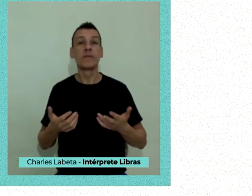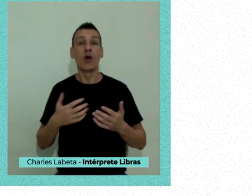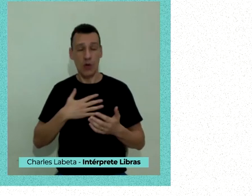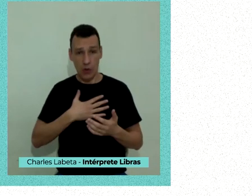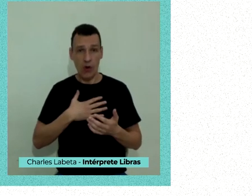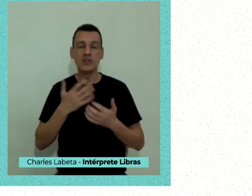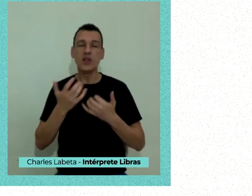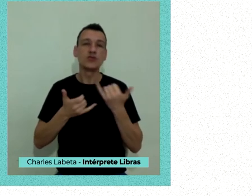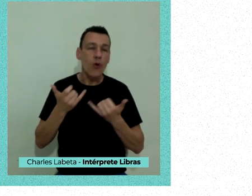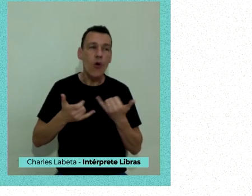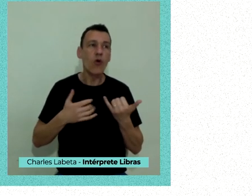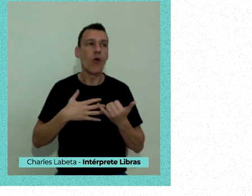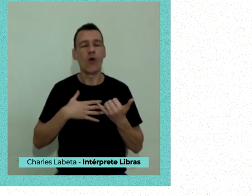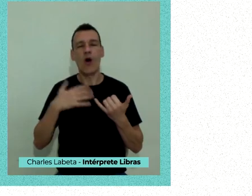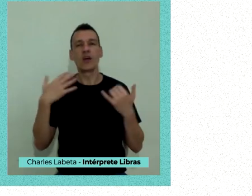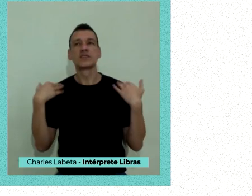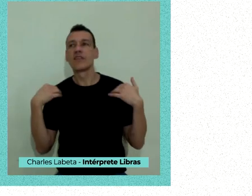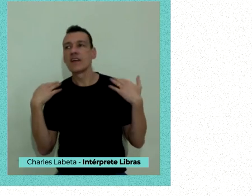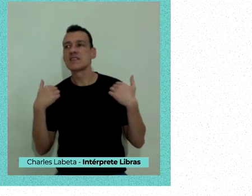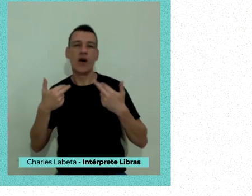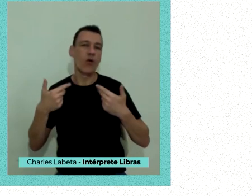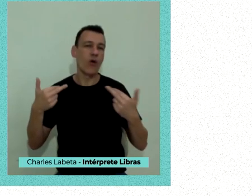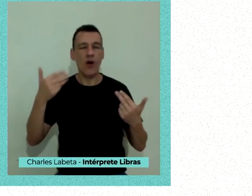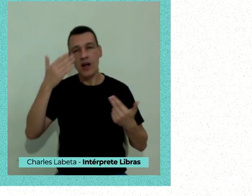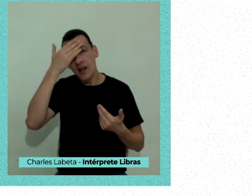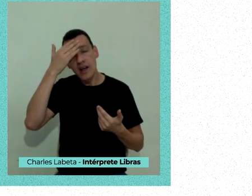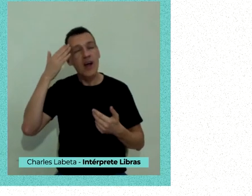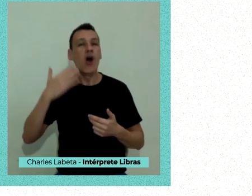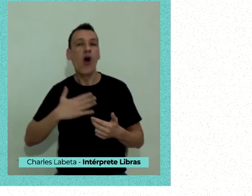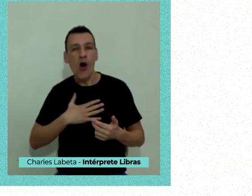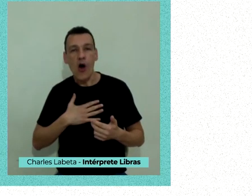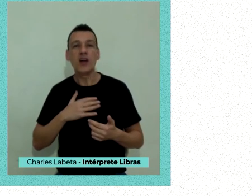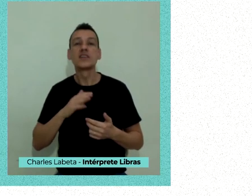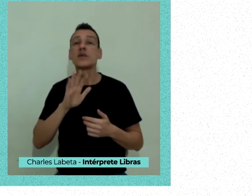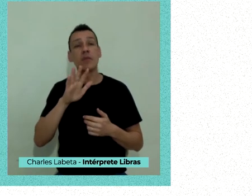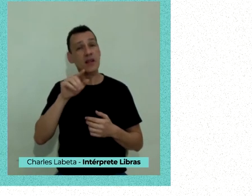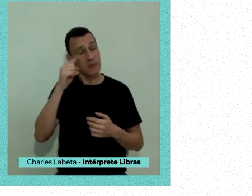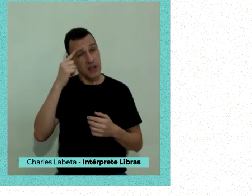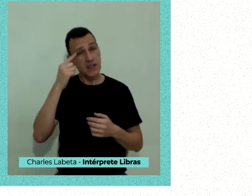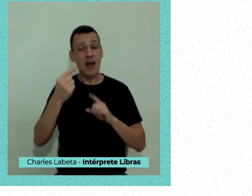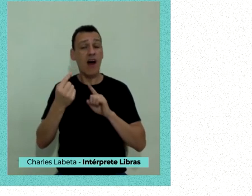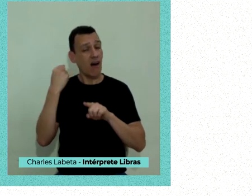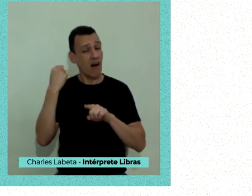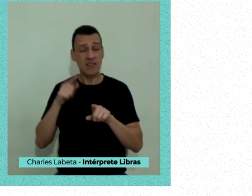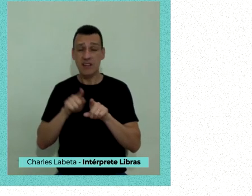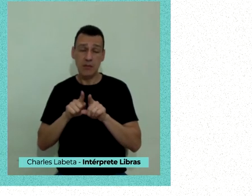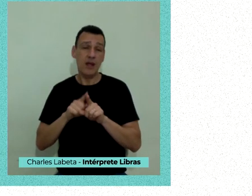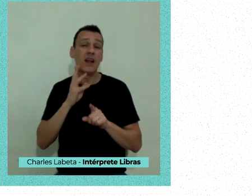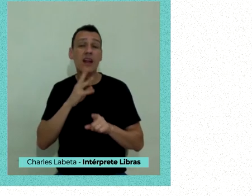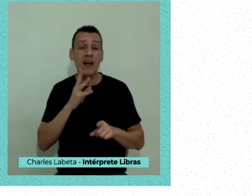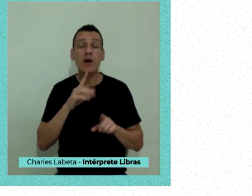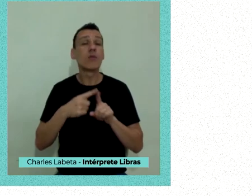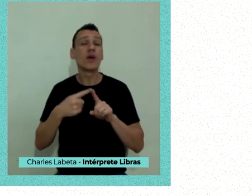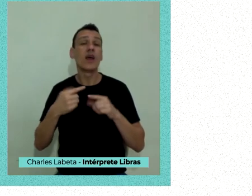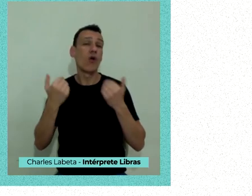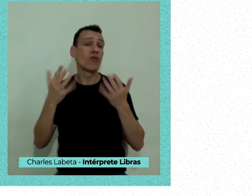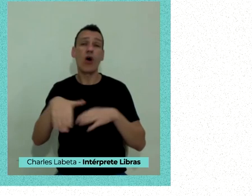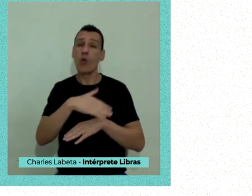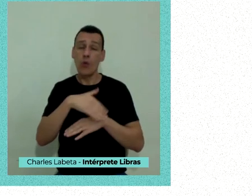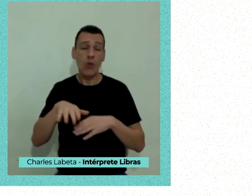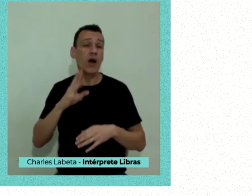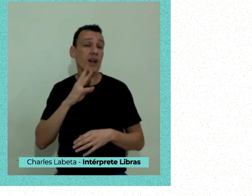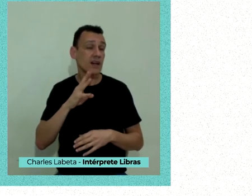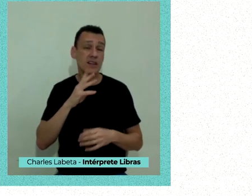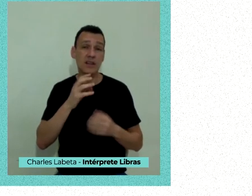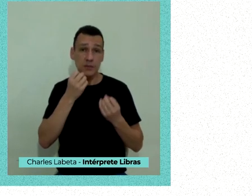diversão, né? Ao mesmo tempo avaliam que talvez antes poderia ser legal também, porque o jogo na rua é legal. Então todas